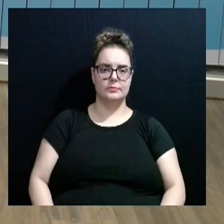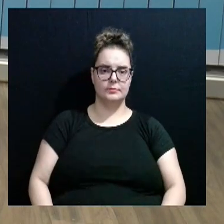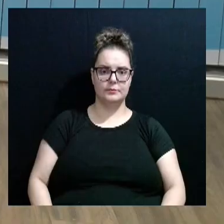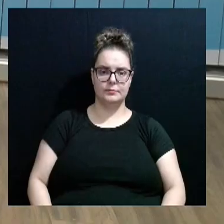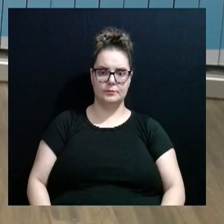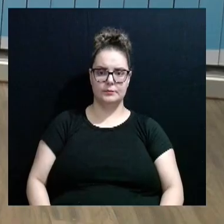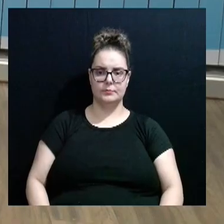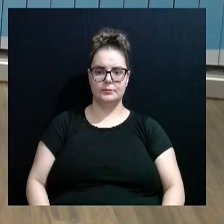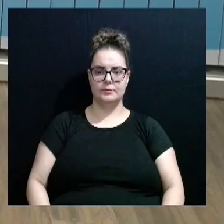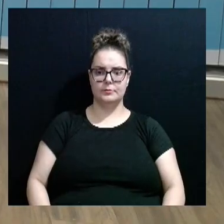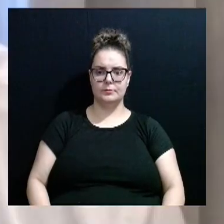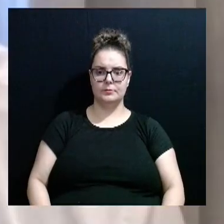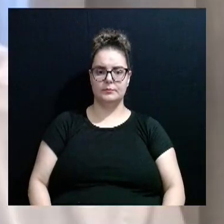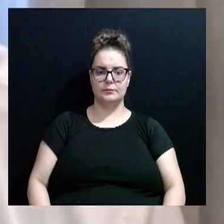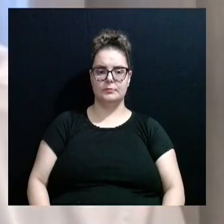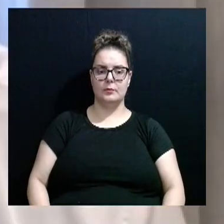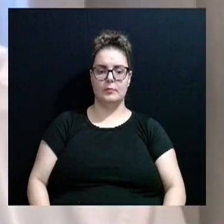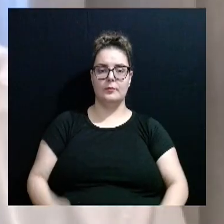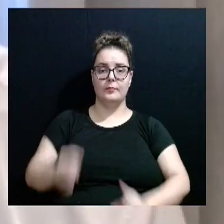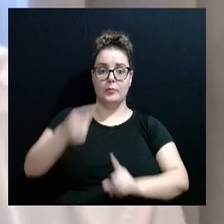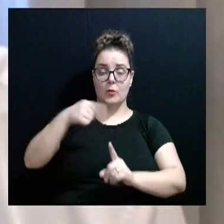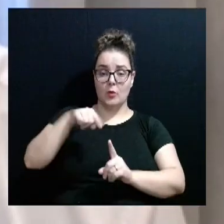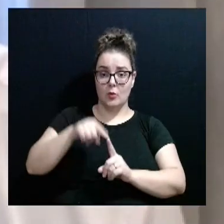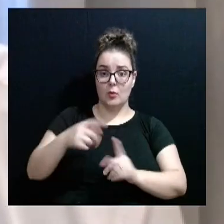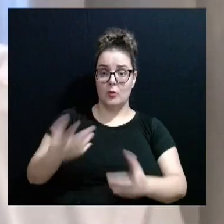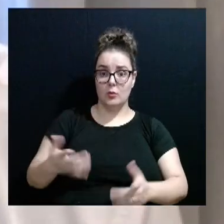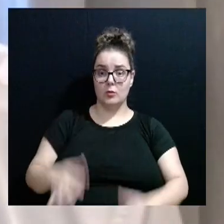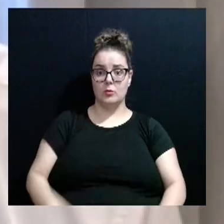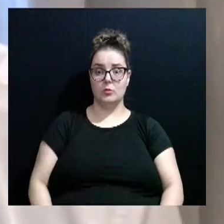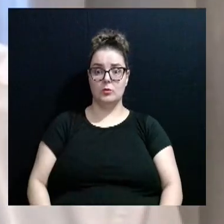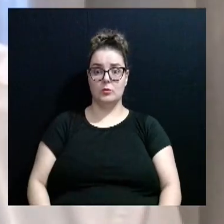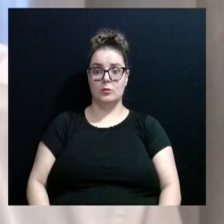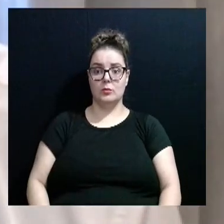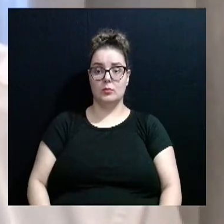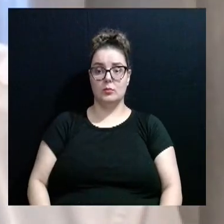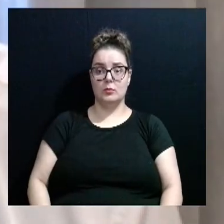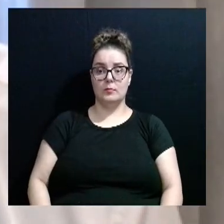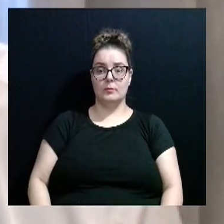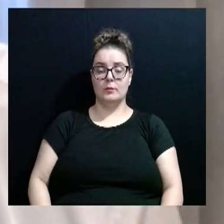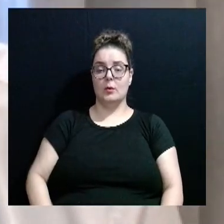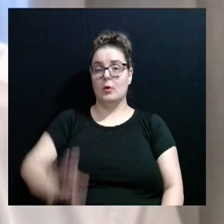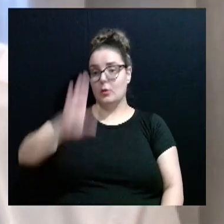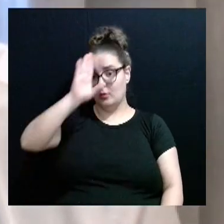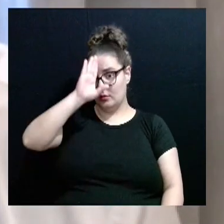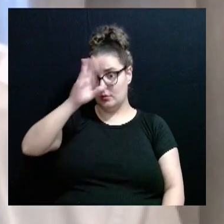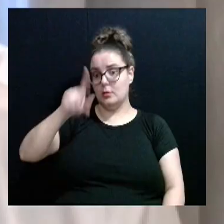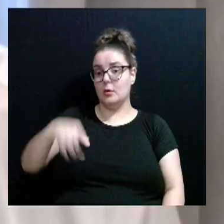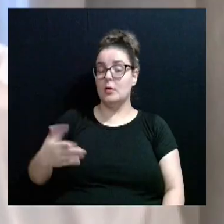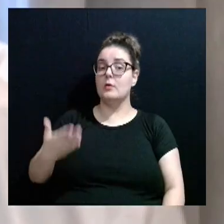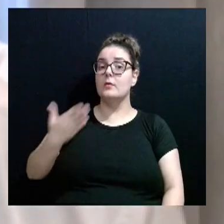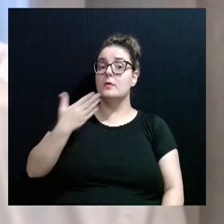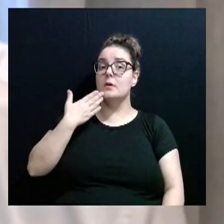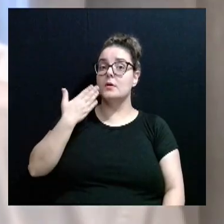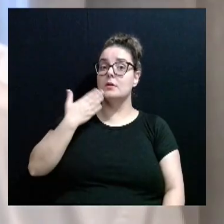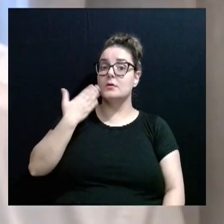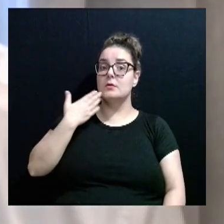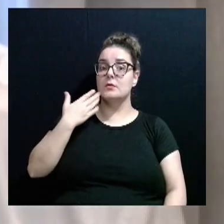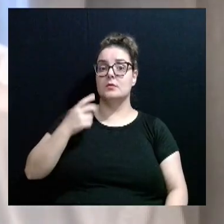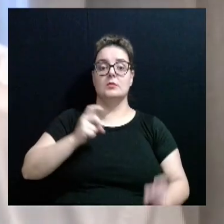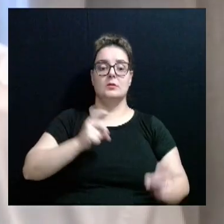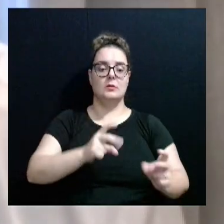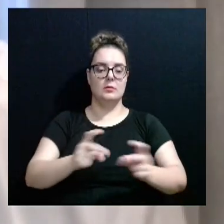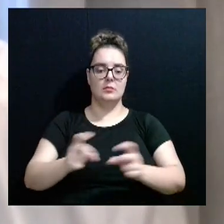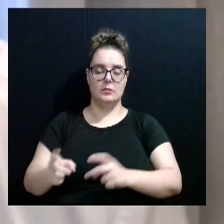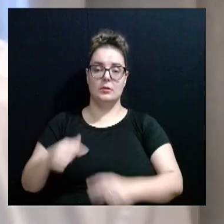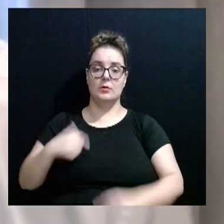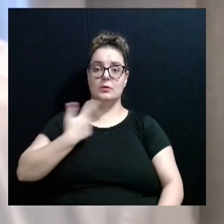Os objetivos, eles são o principal objetivo é essa facilitação do comércio, né? A gente pensa no